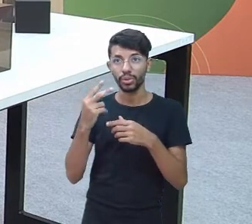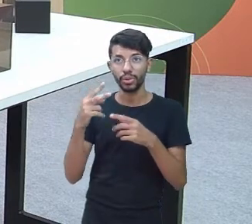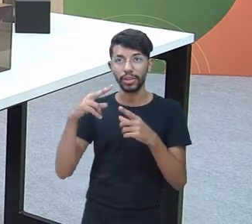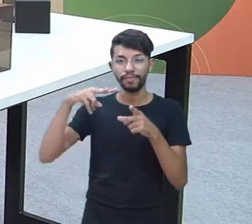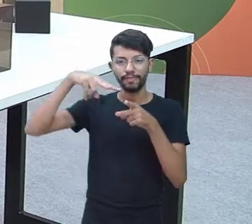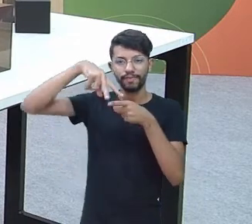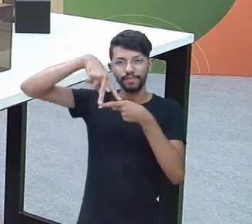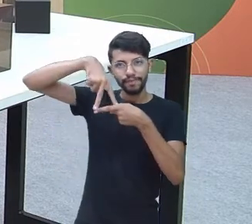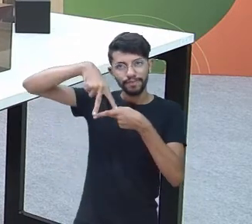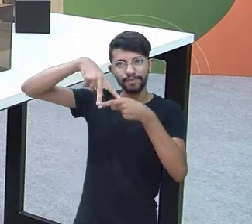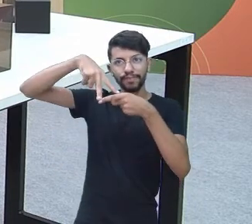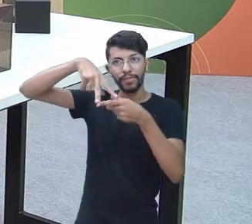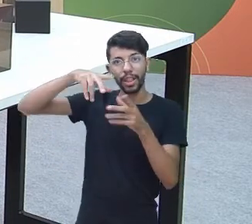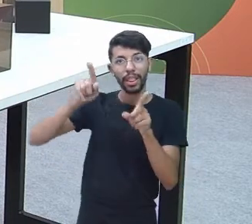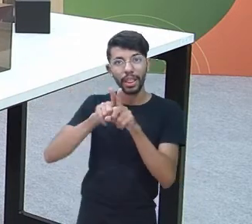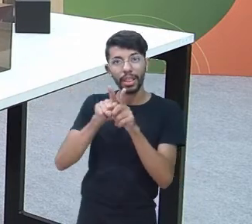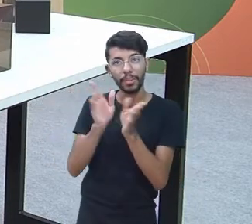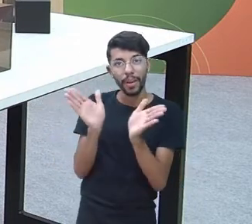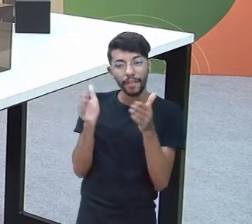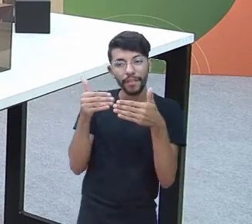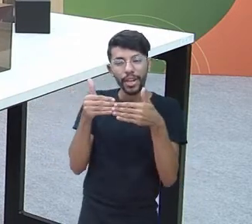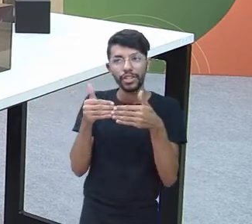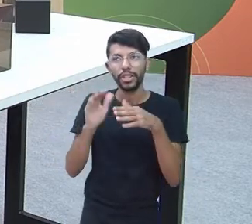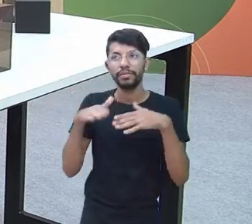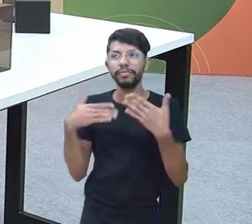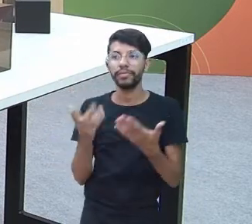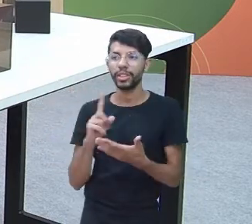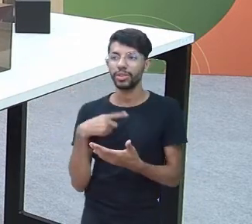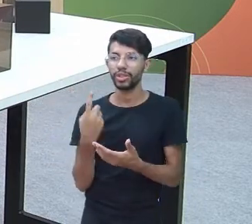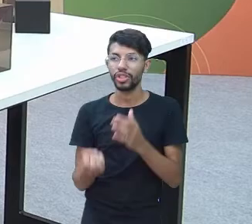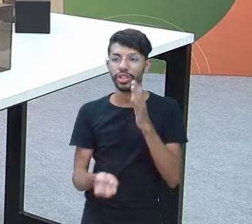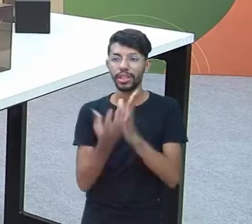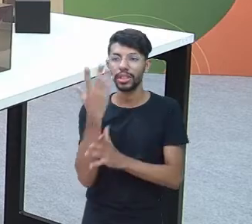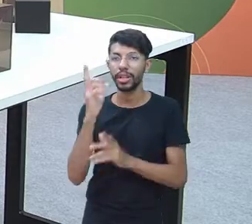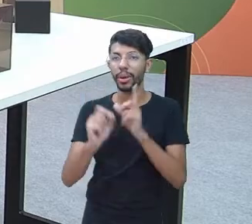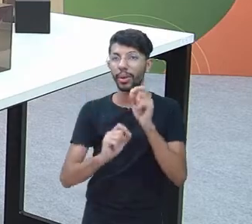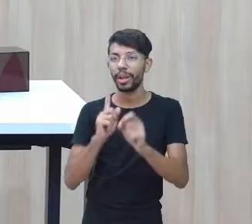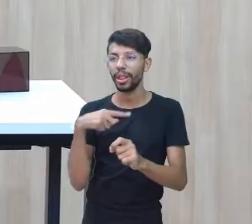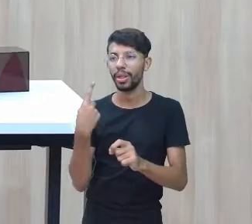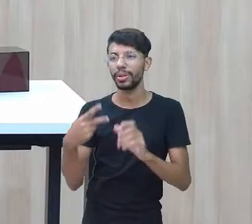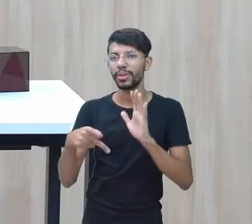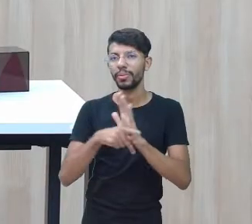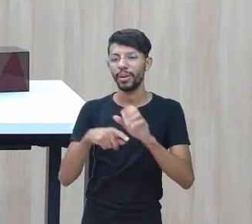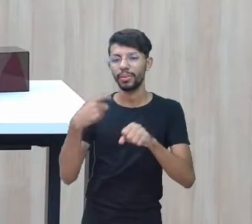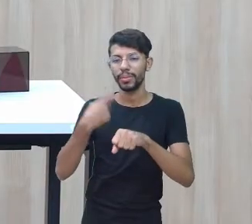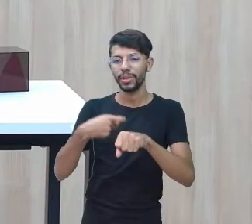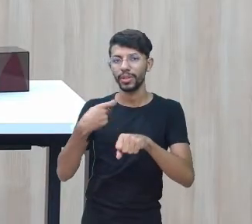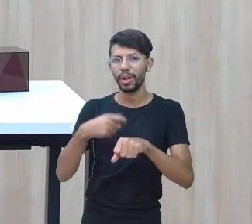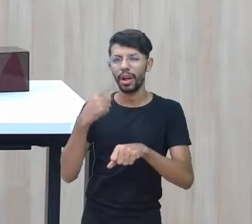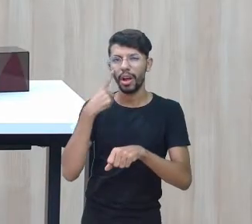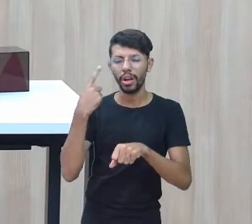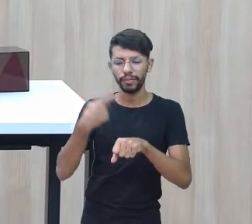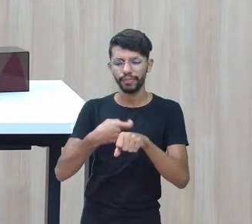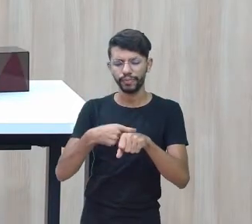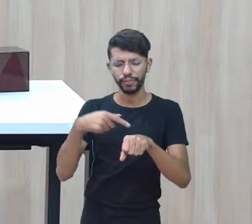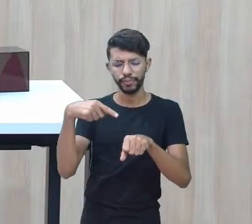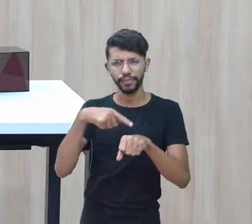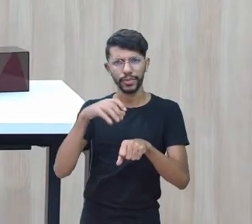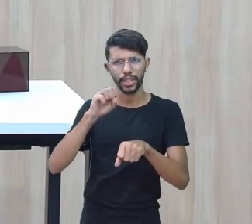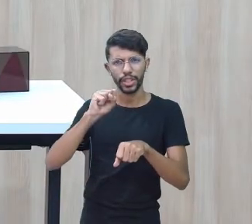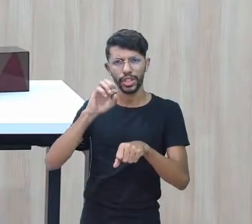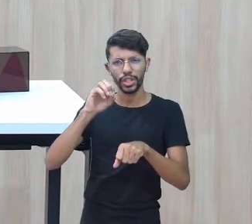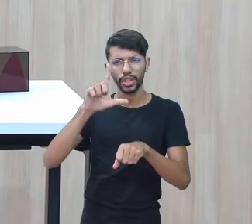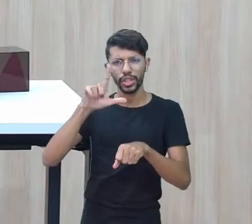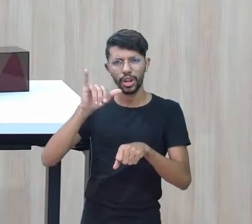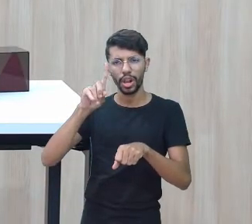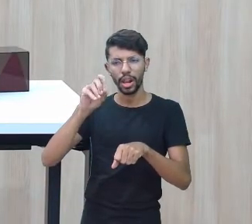essas duas tampinhas vão fechar, e aí a gente forma o nosso sólido. Toda vez que a gente fala de sólido, gente, eu lembro dessa noção da